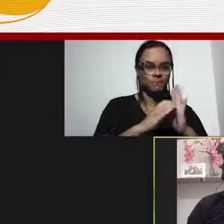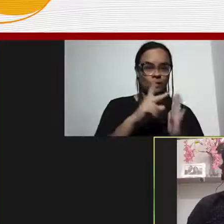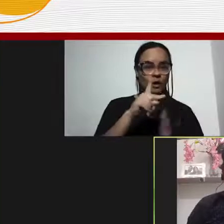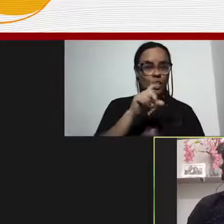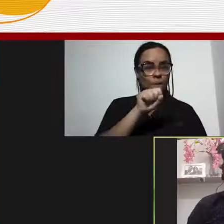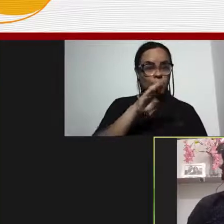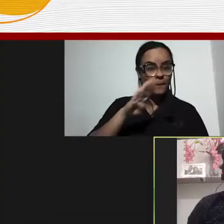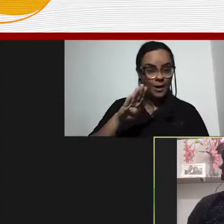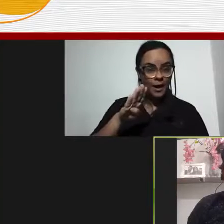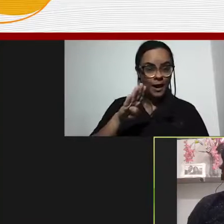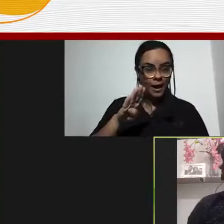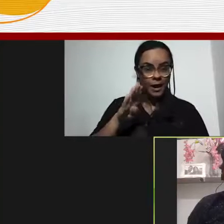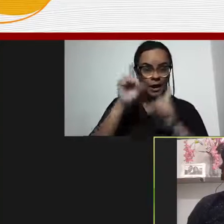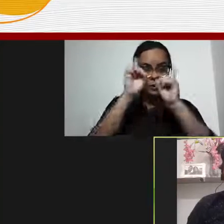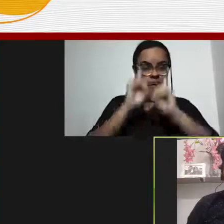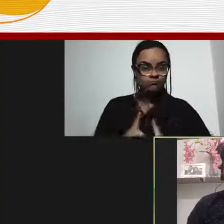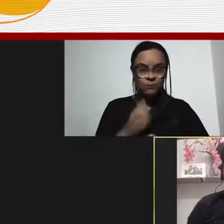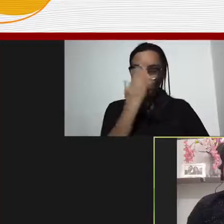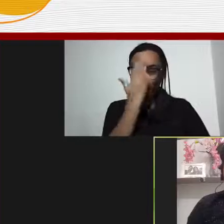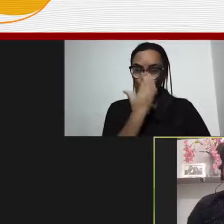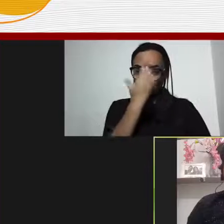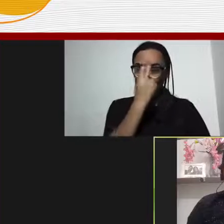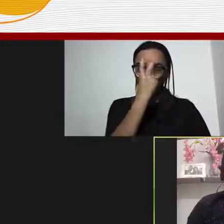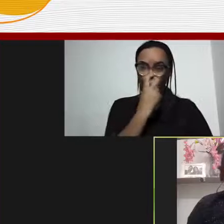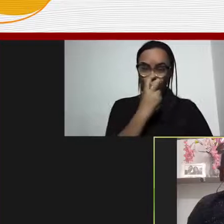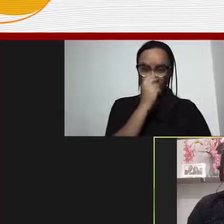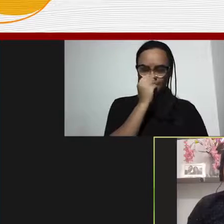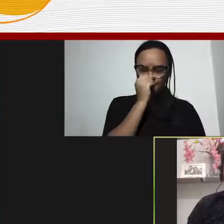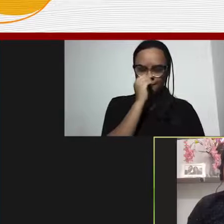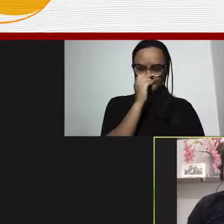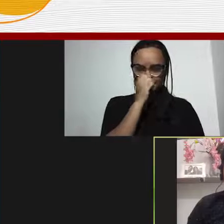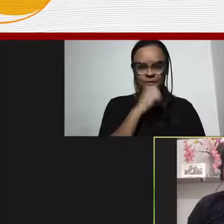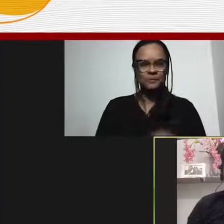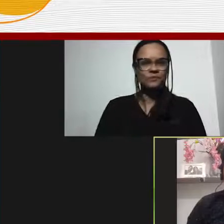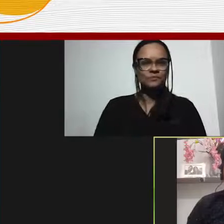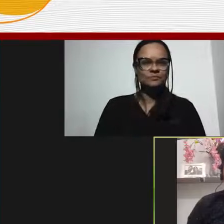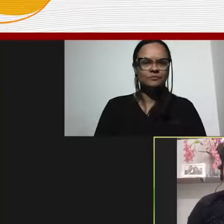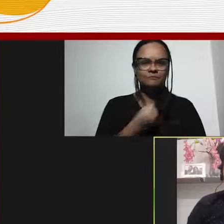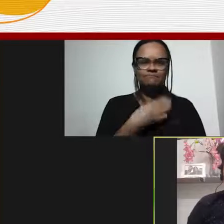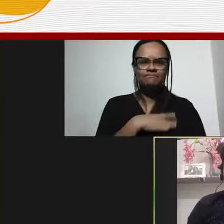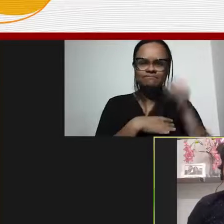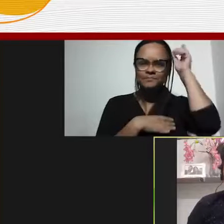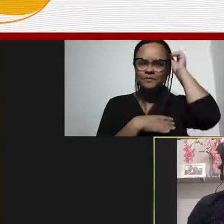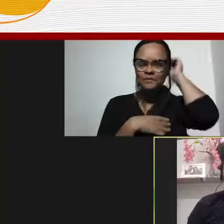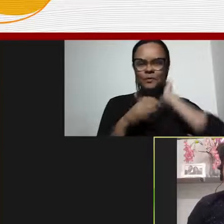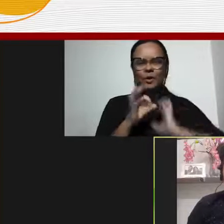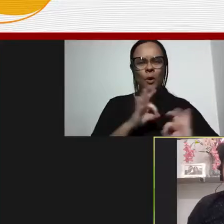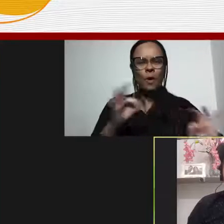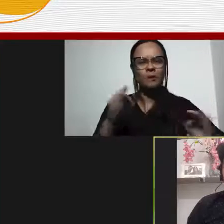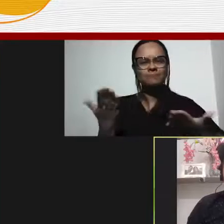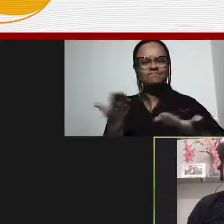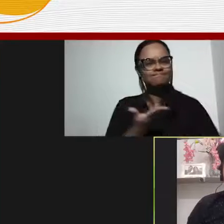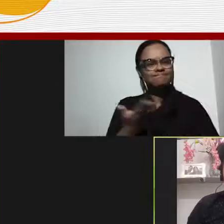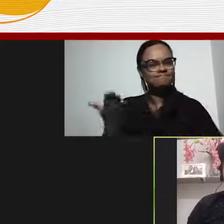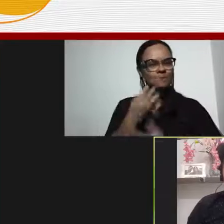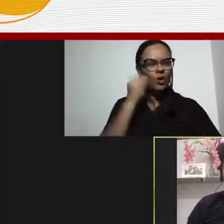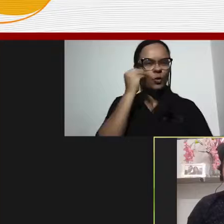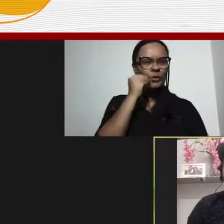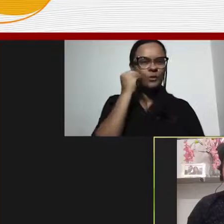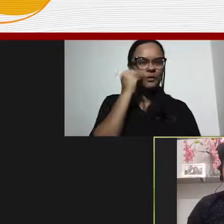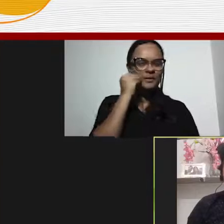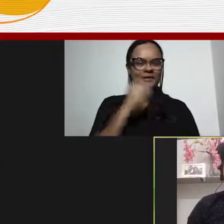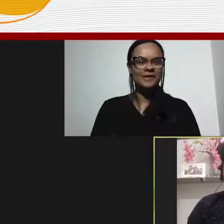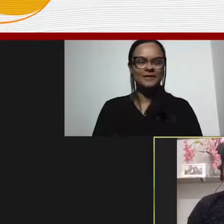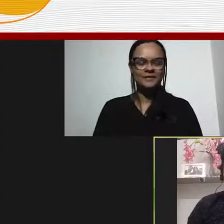com deficiência, tenho baixa visão, e é sempre muito bom compartilhar